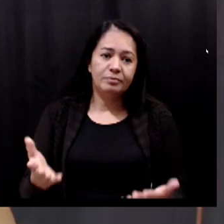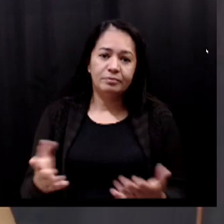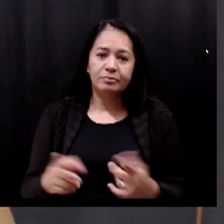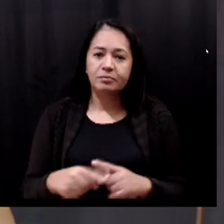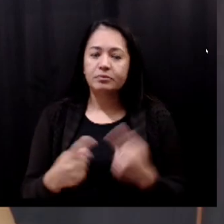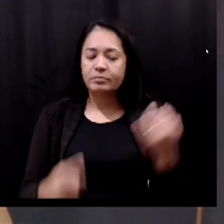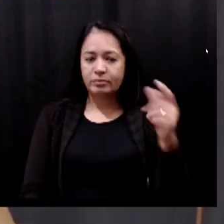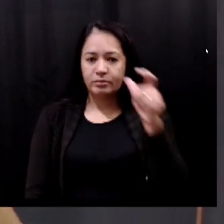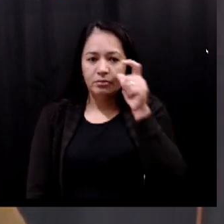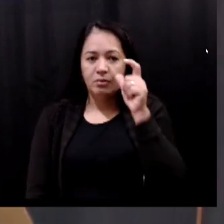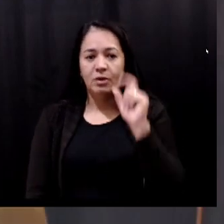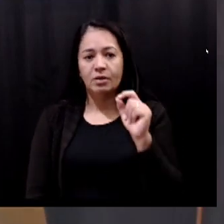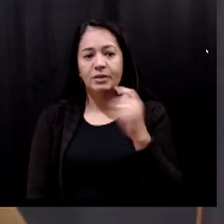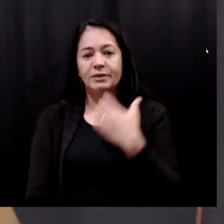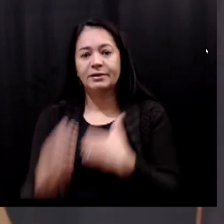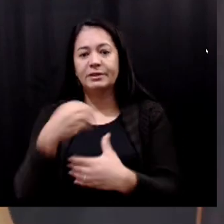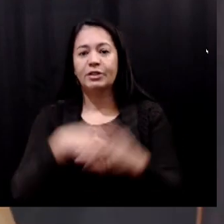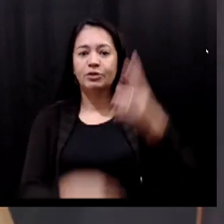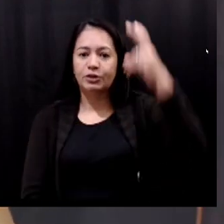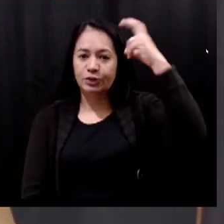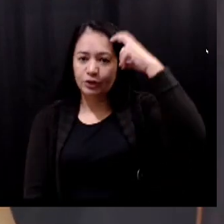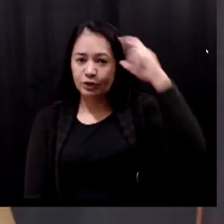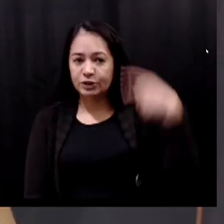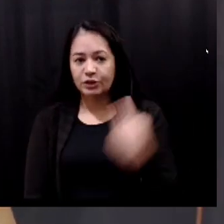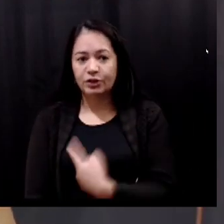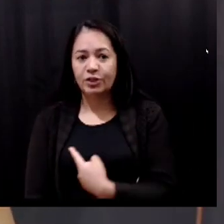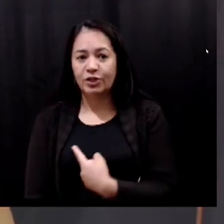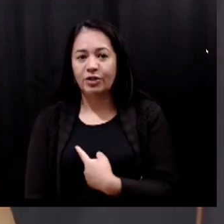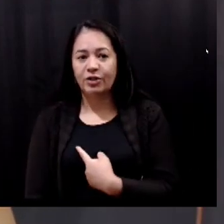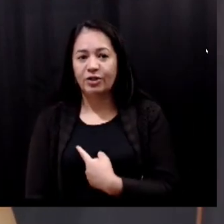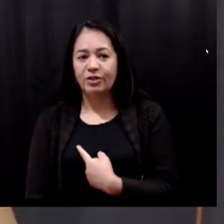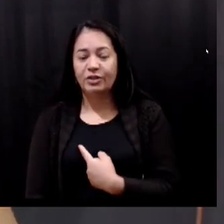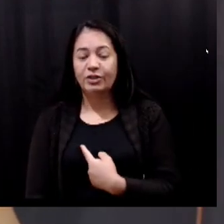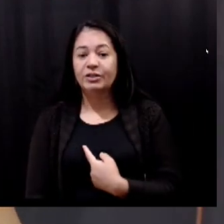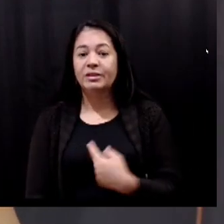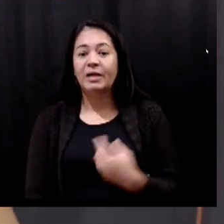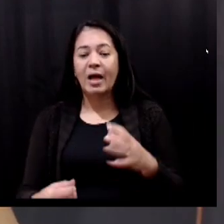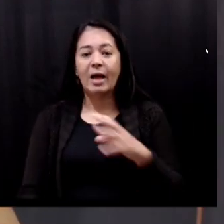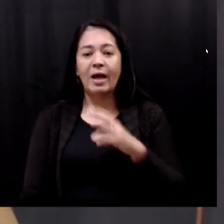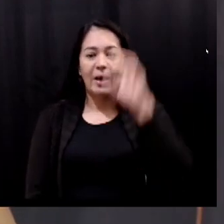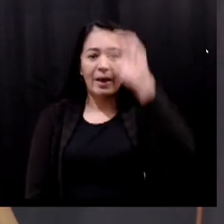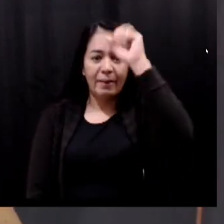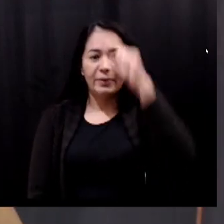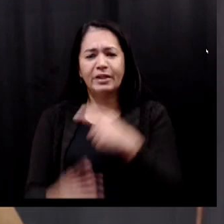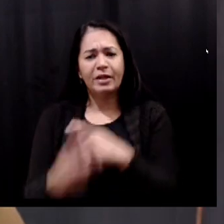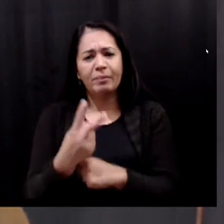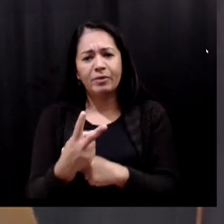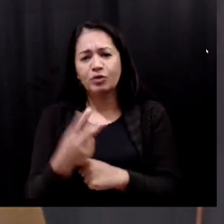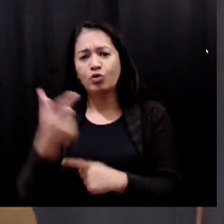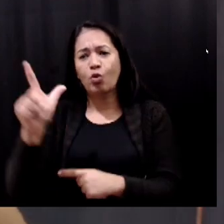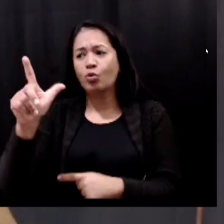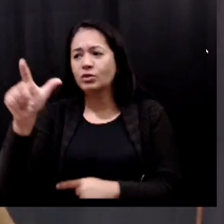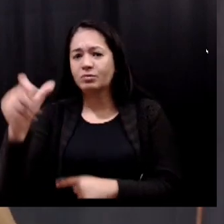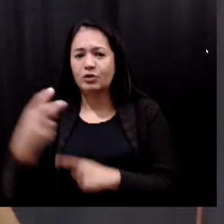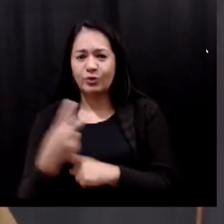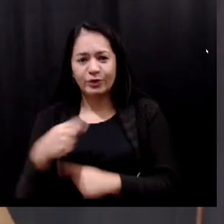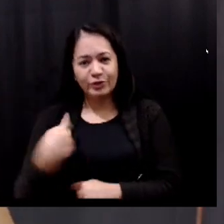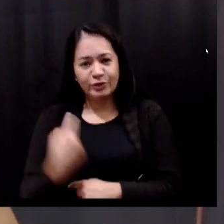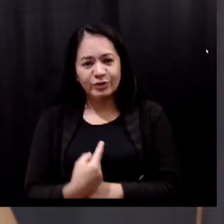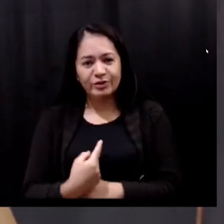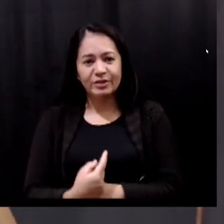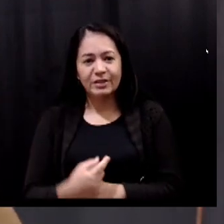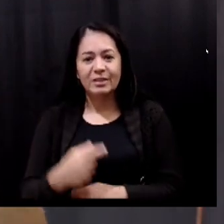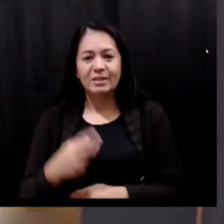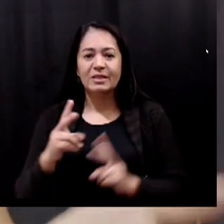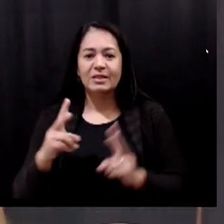da nossa cultura também, a gente aprendeu a ser cuidado. Como que é isso? A gente sempre tem ali uma figura adulta que